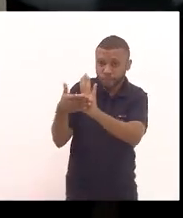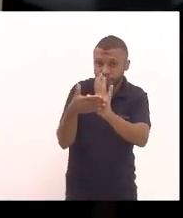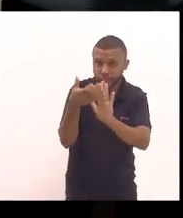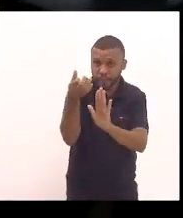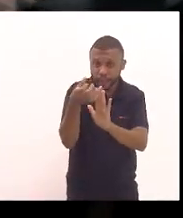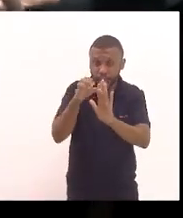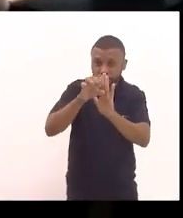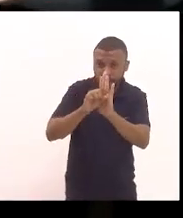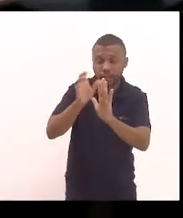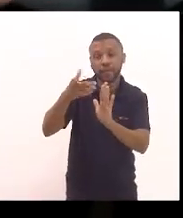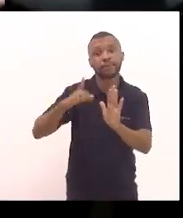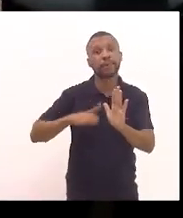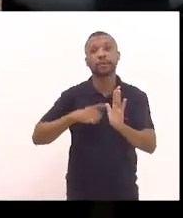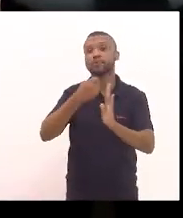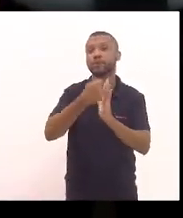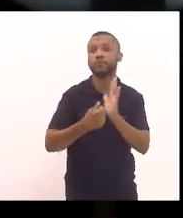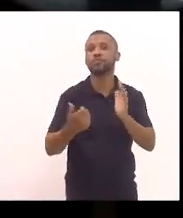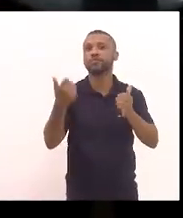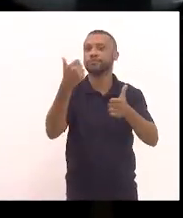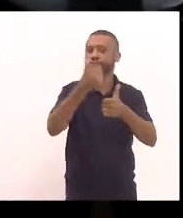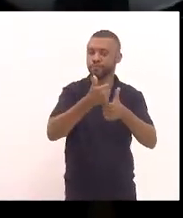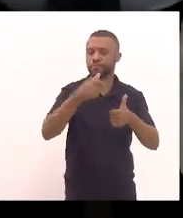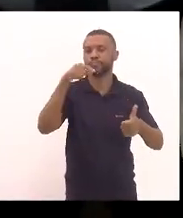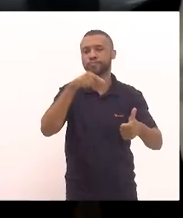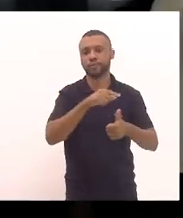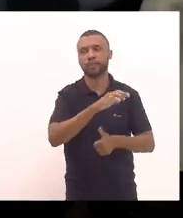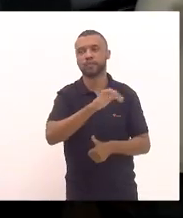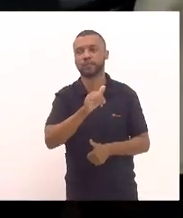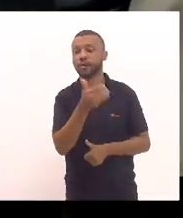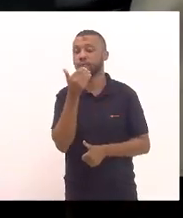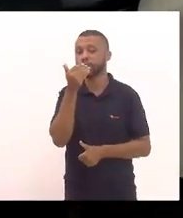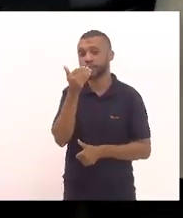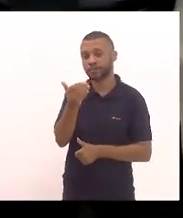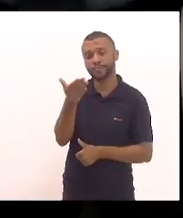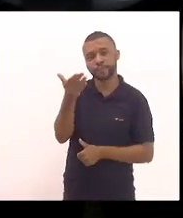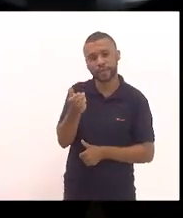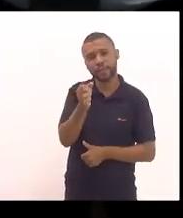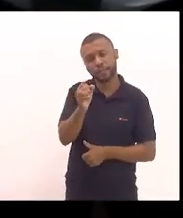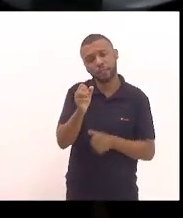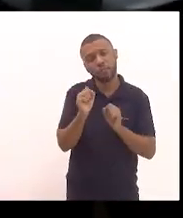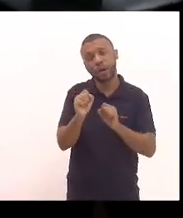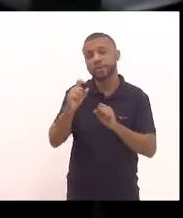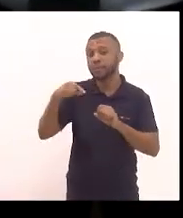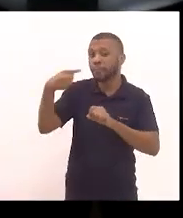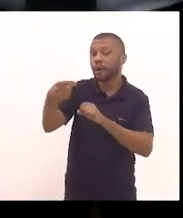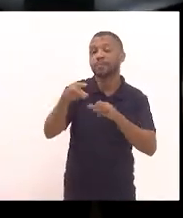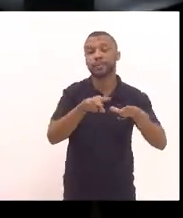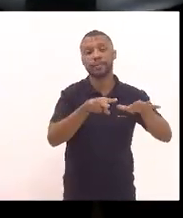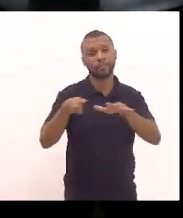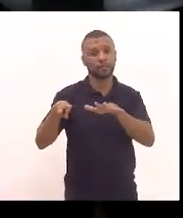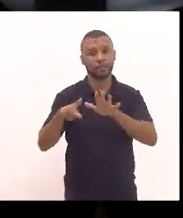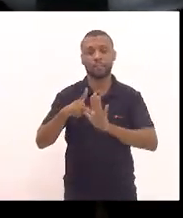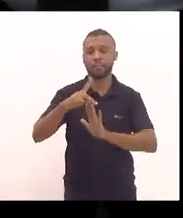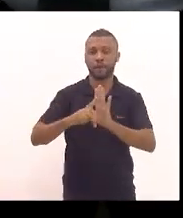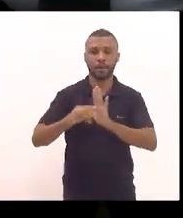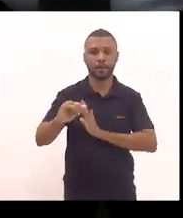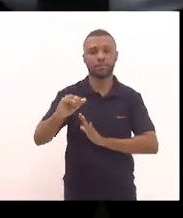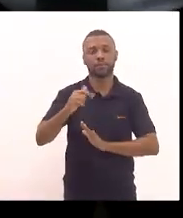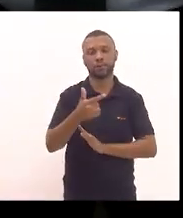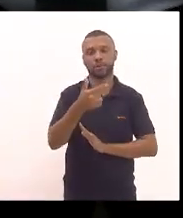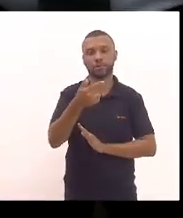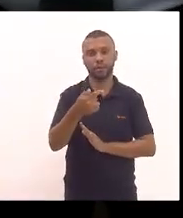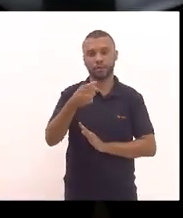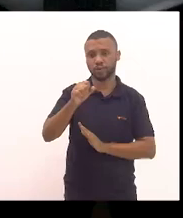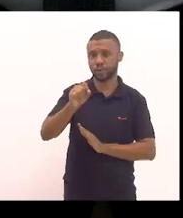já um substitutivo da CCJ. Então, eu queria pedir a Vossa Excelência se ele puder entrar na semana que vem, que é o PL 278